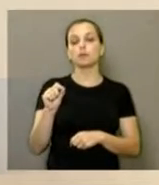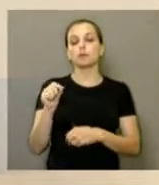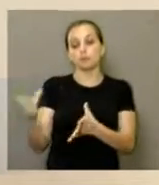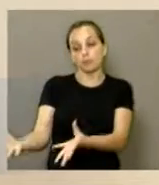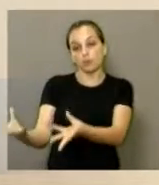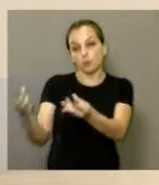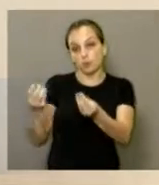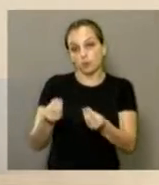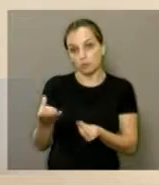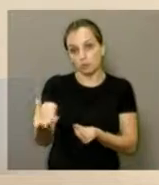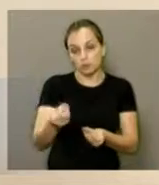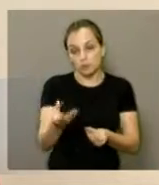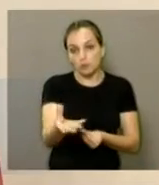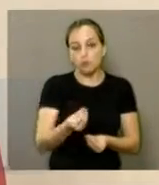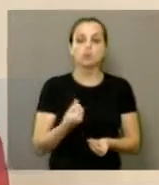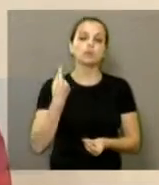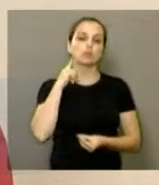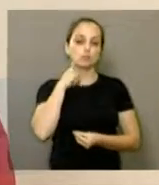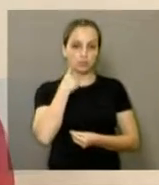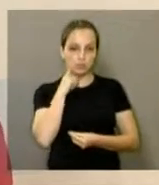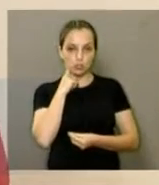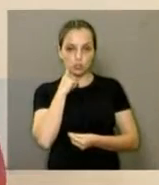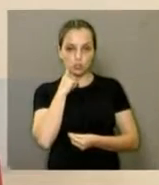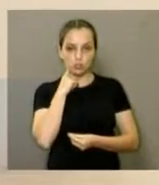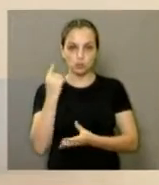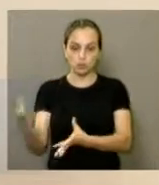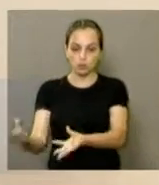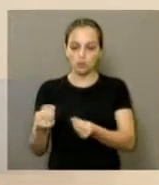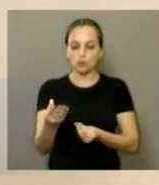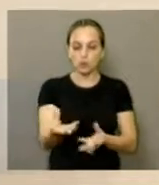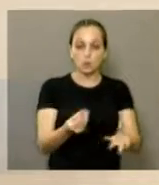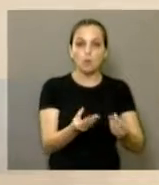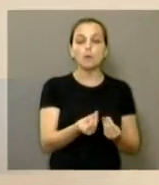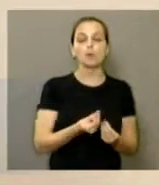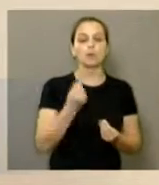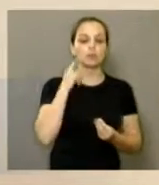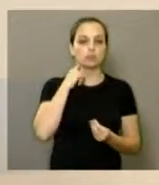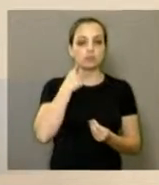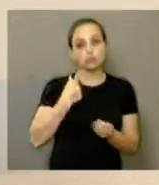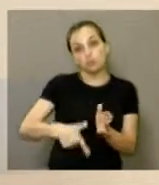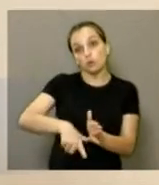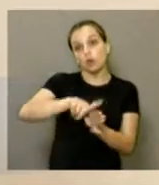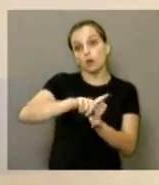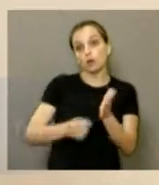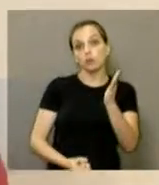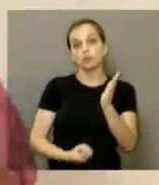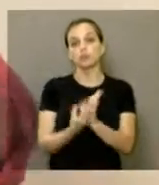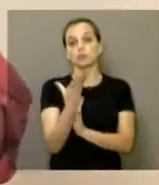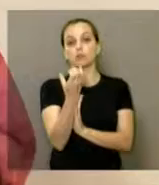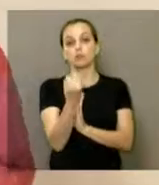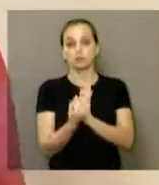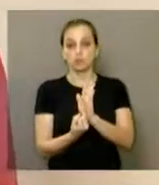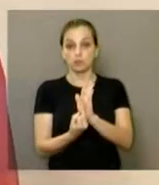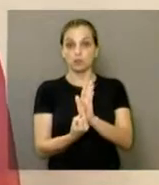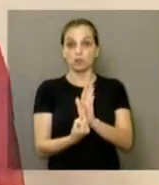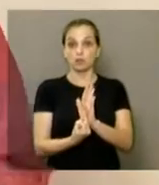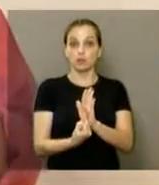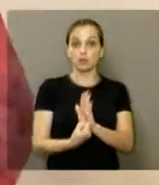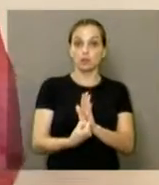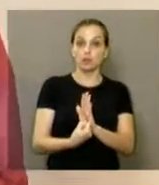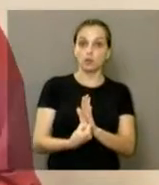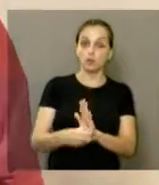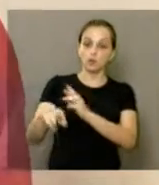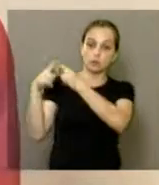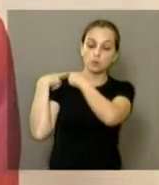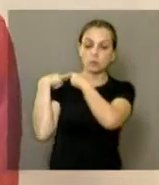coleta do lixo. A coleta do lixo, antes da criação dessa taxa, estava com quem? Com